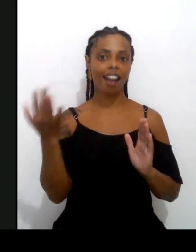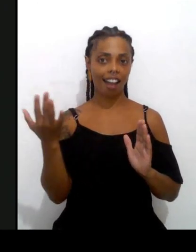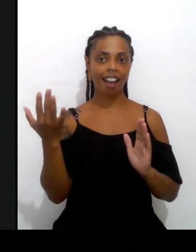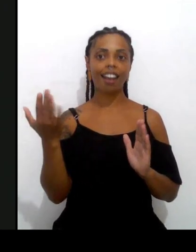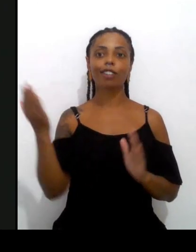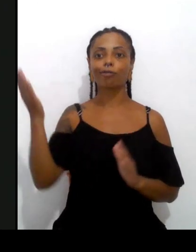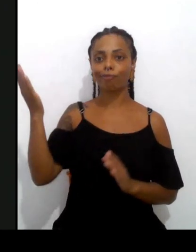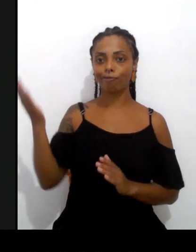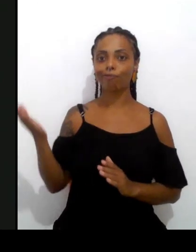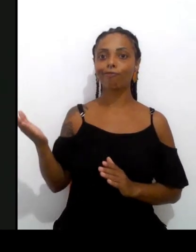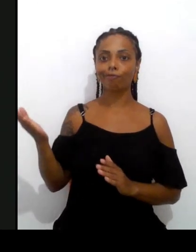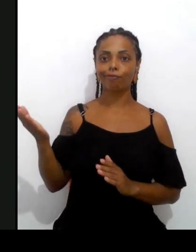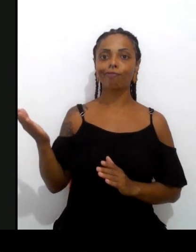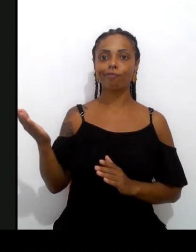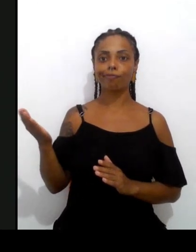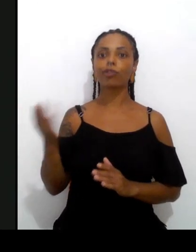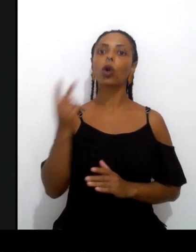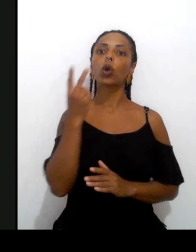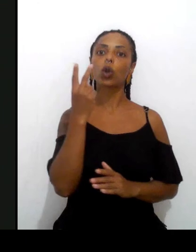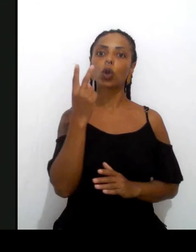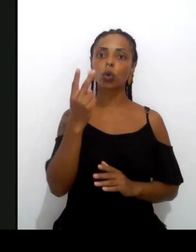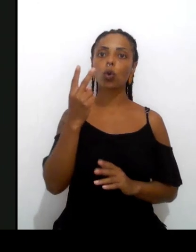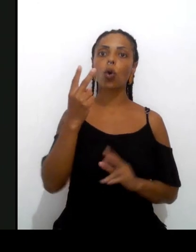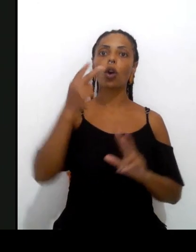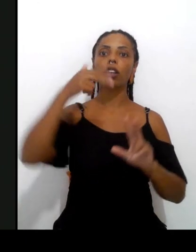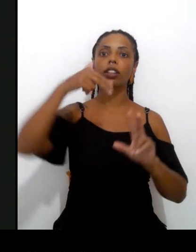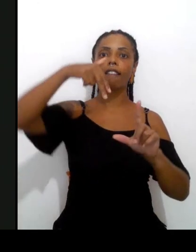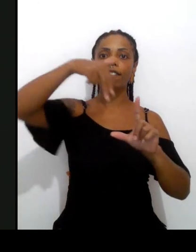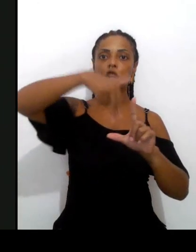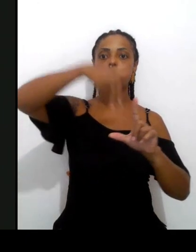duas figuras de 1953